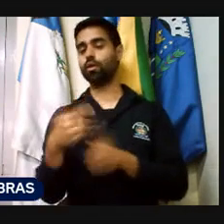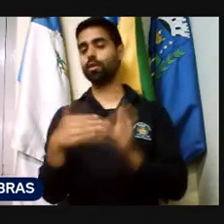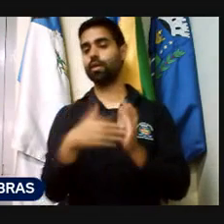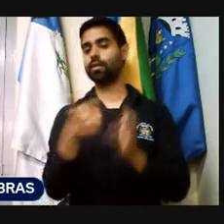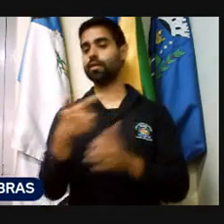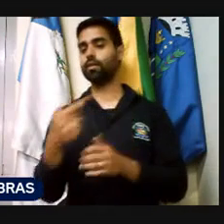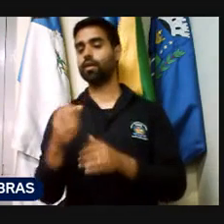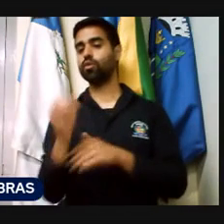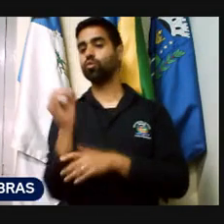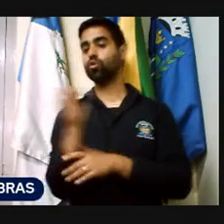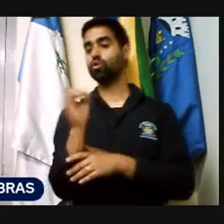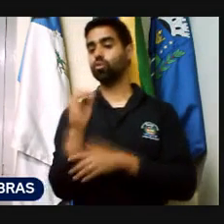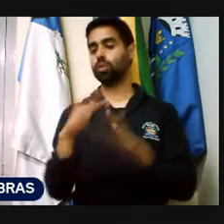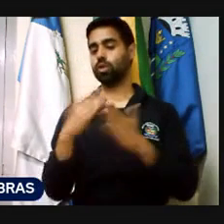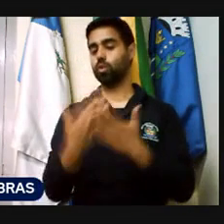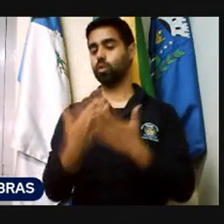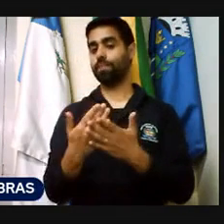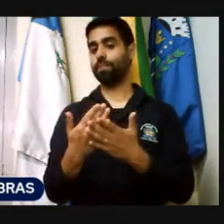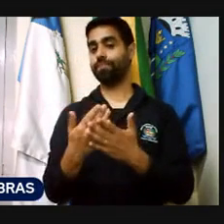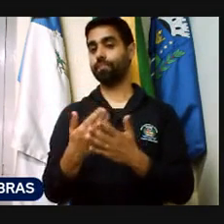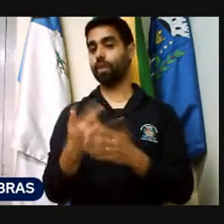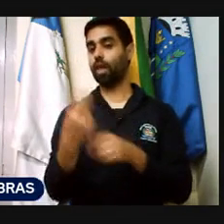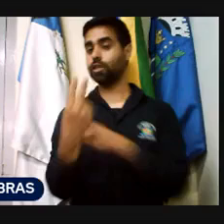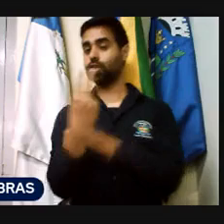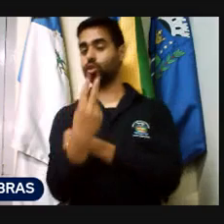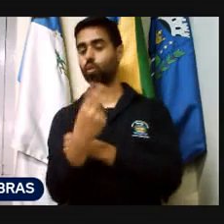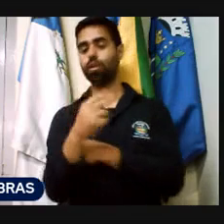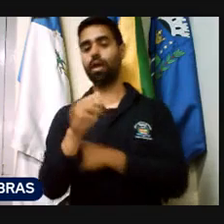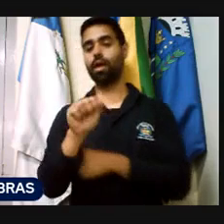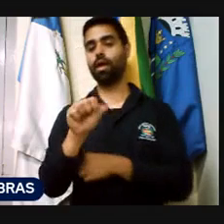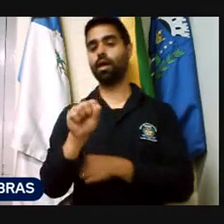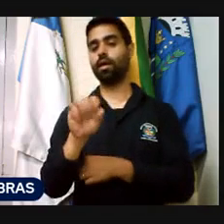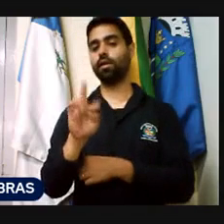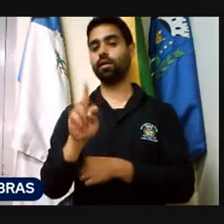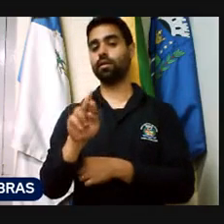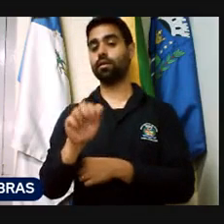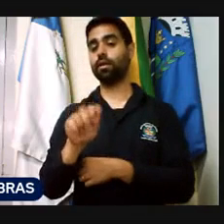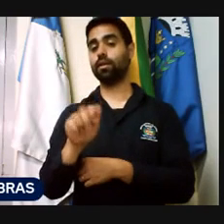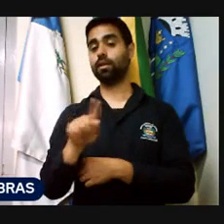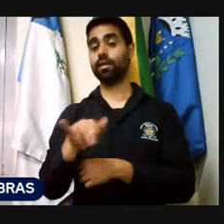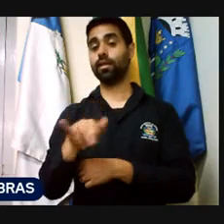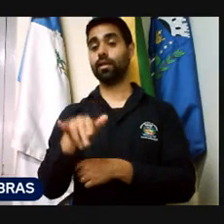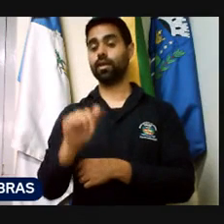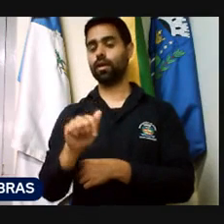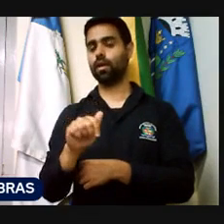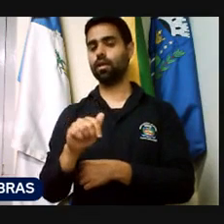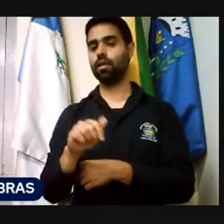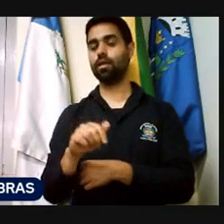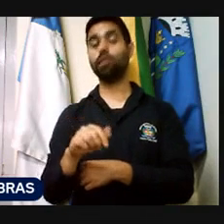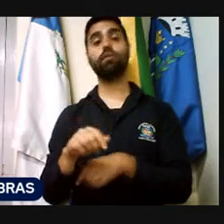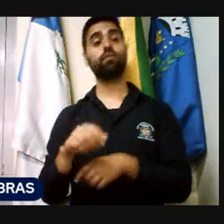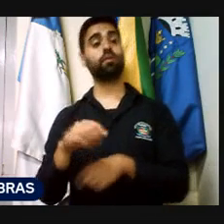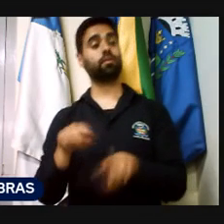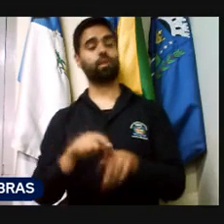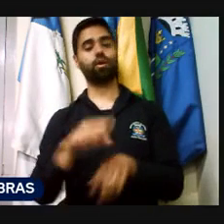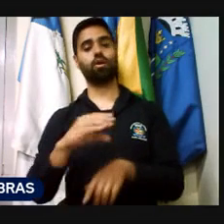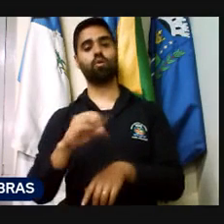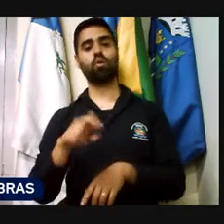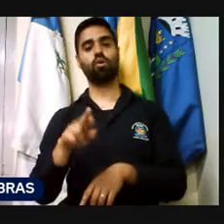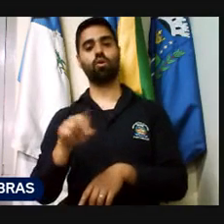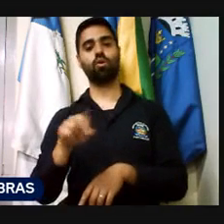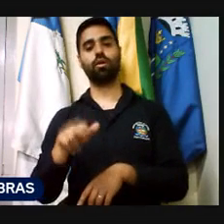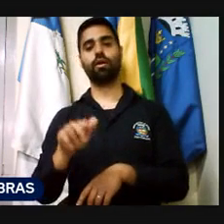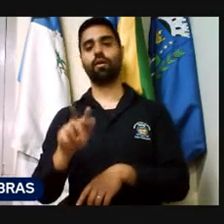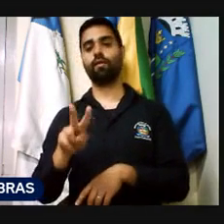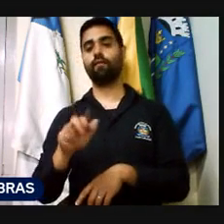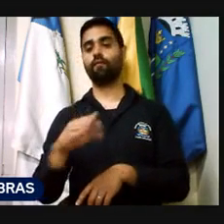Educação. A segunda dose, AstraZeneca, no centro, Coronavac, na casa do idoso, e a Pfizer,